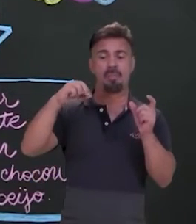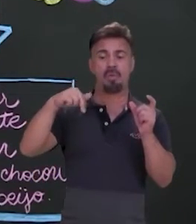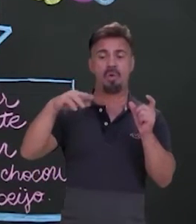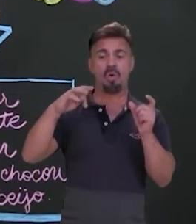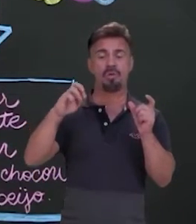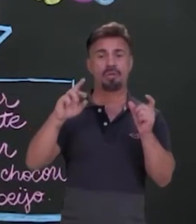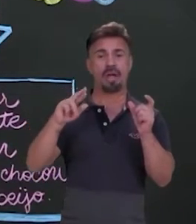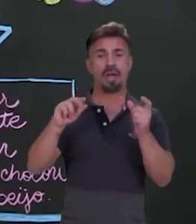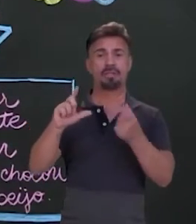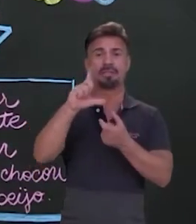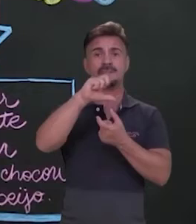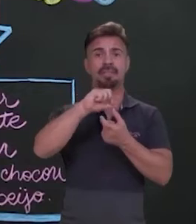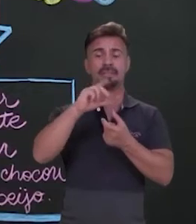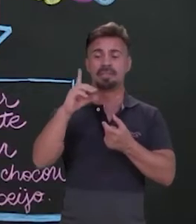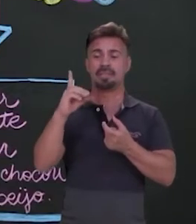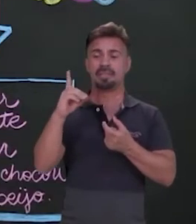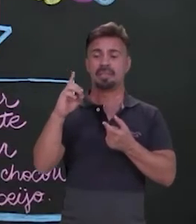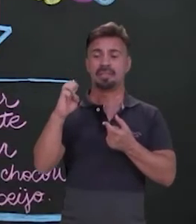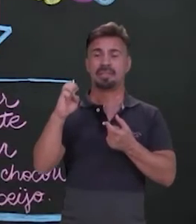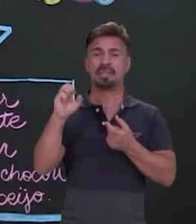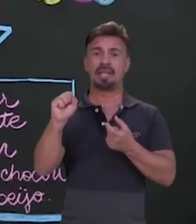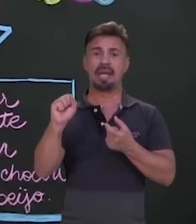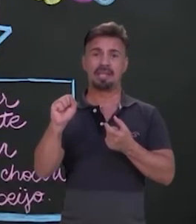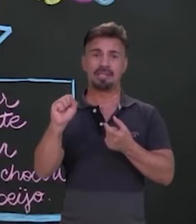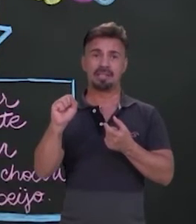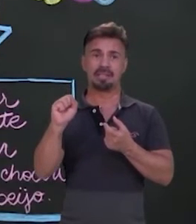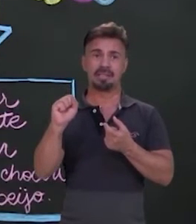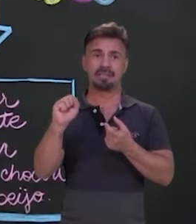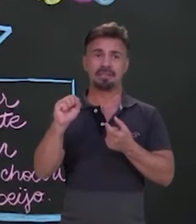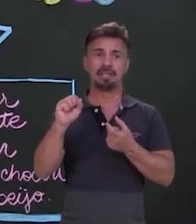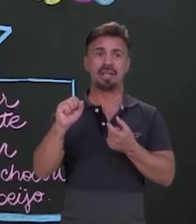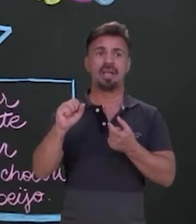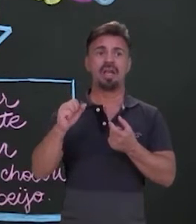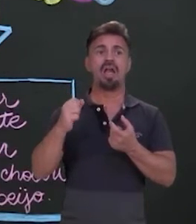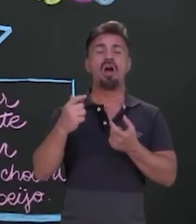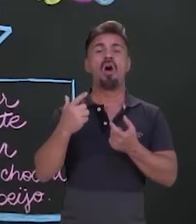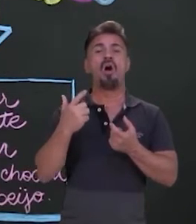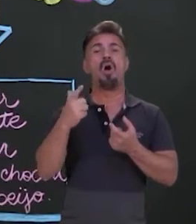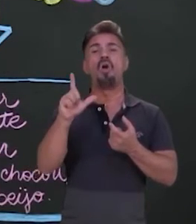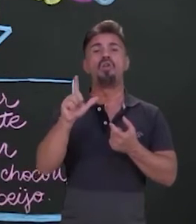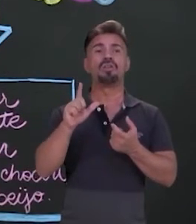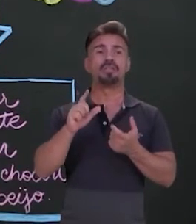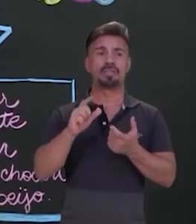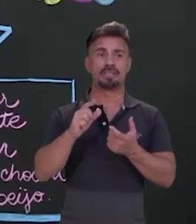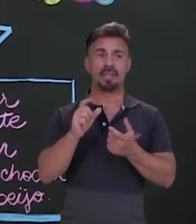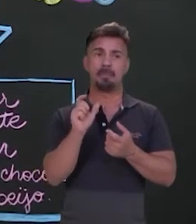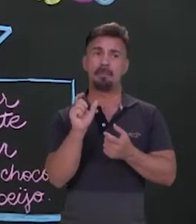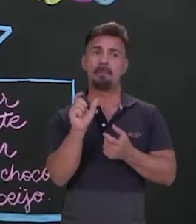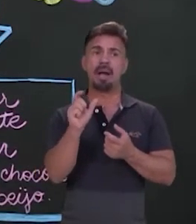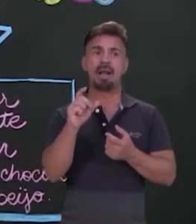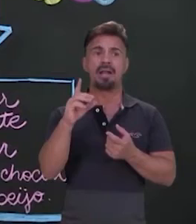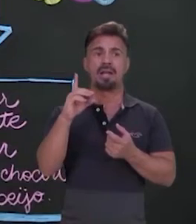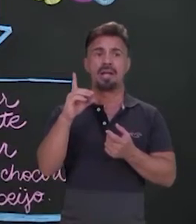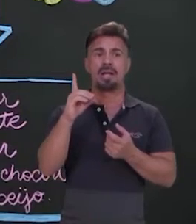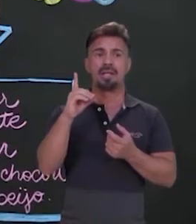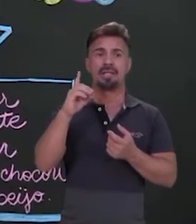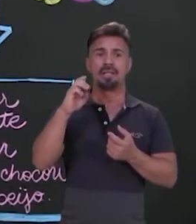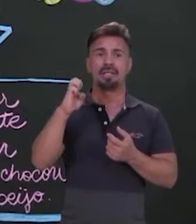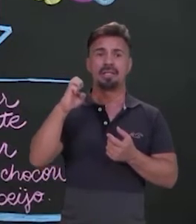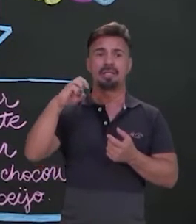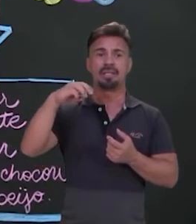do prefixo des. Isso vai acontecer em outros verbos, em outras palavras da língua portuguesa.